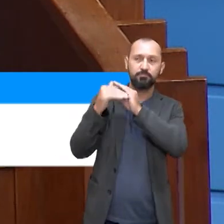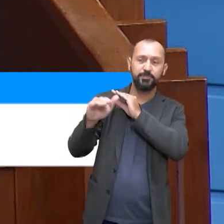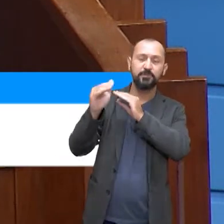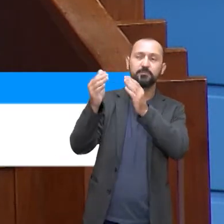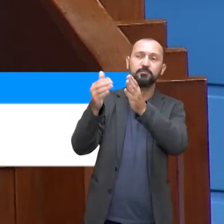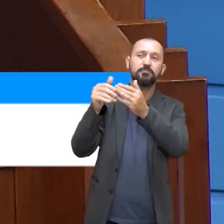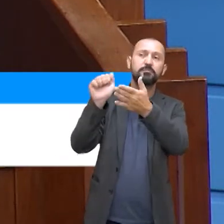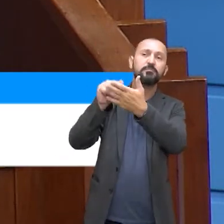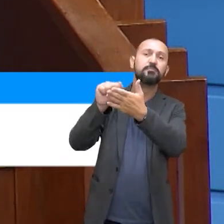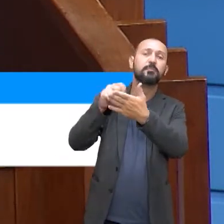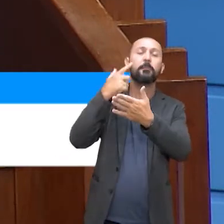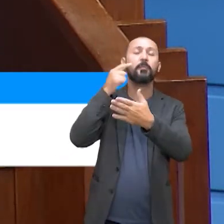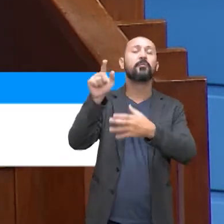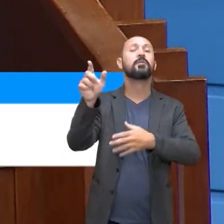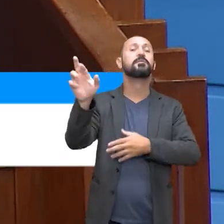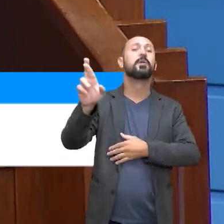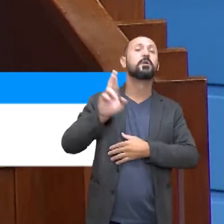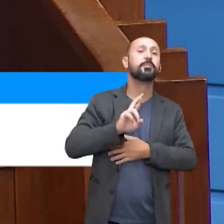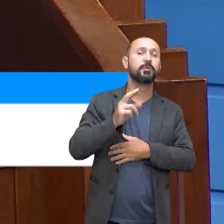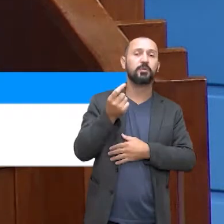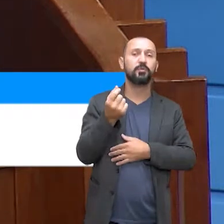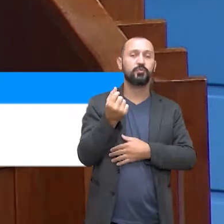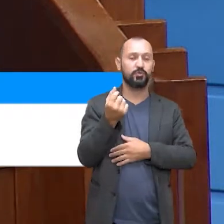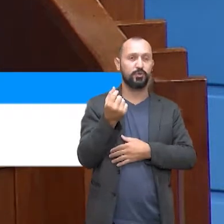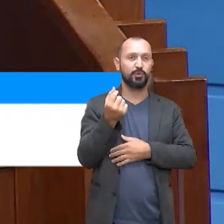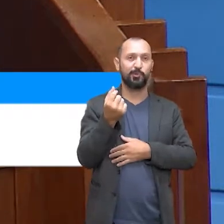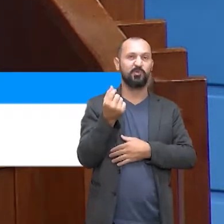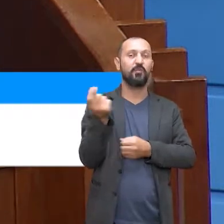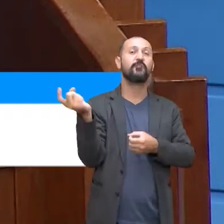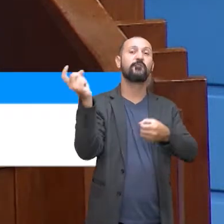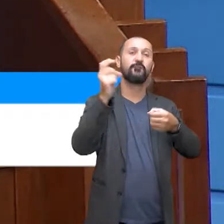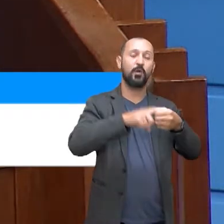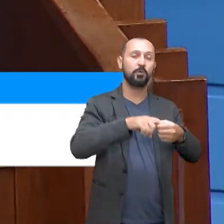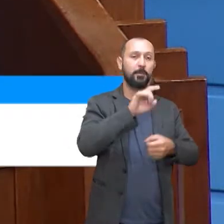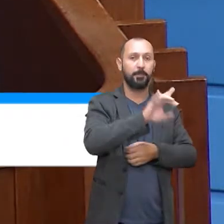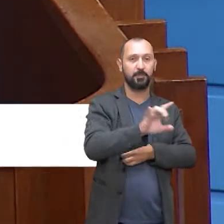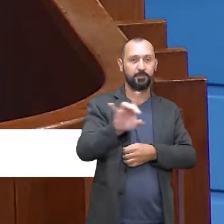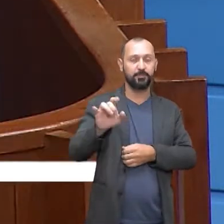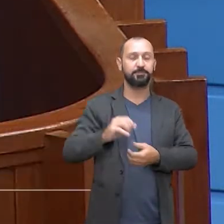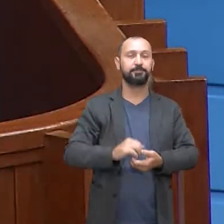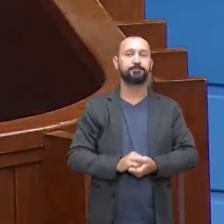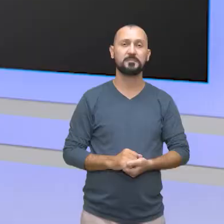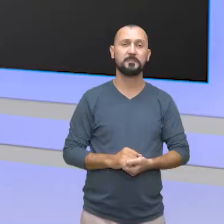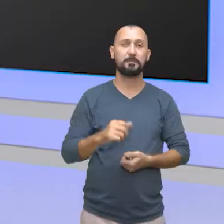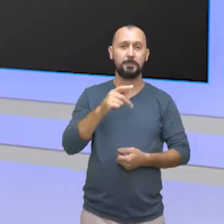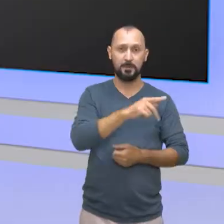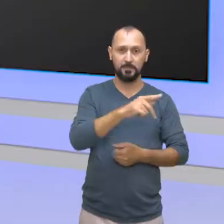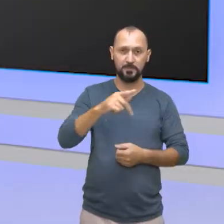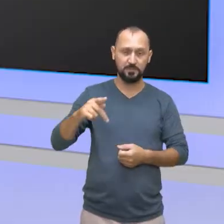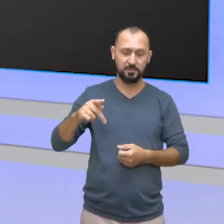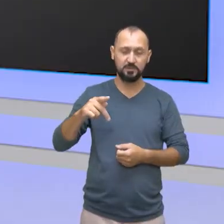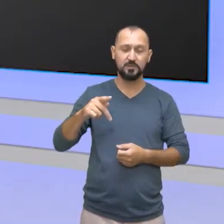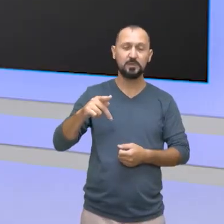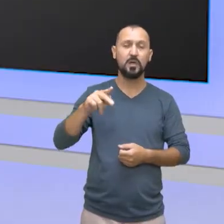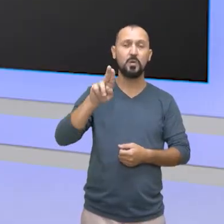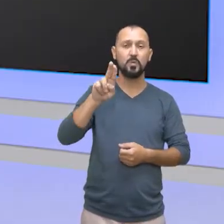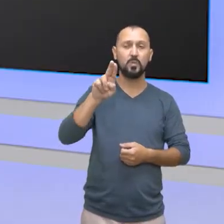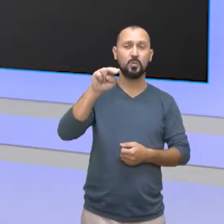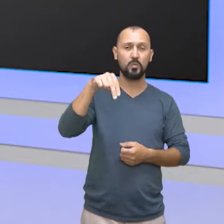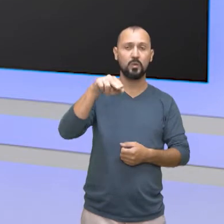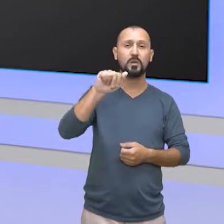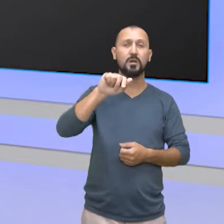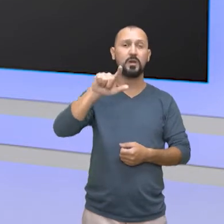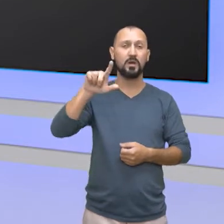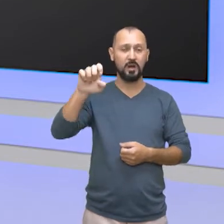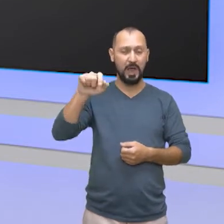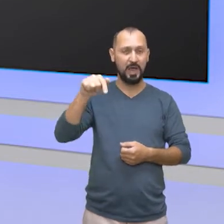e vamos aguardar para que esse dinheiro seja devolvido a quem de direito. Presidente da UNALI, União